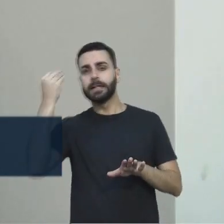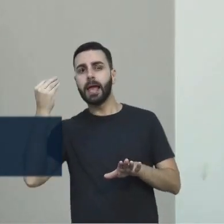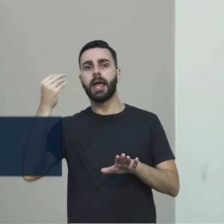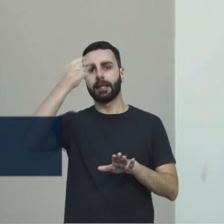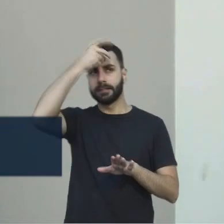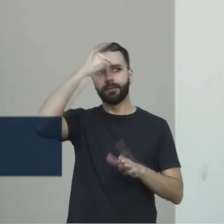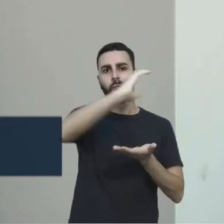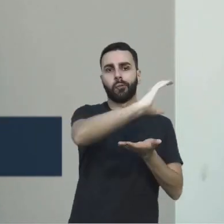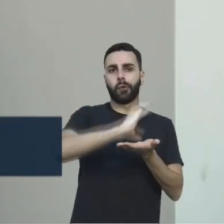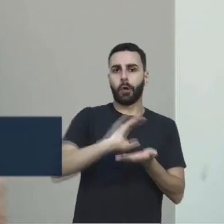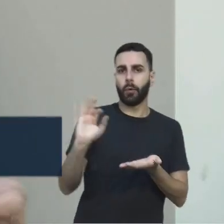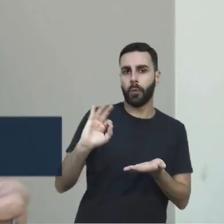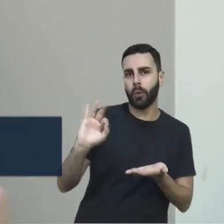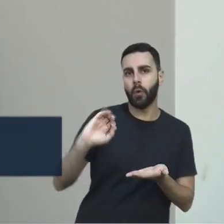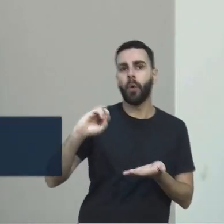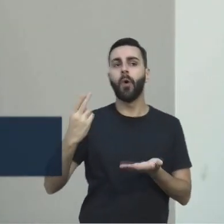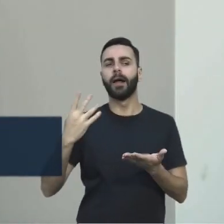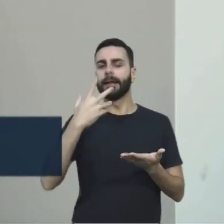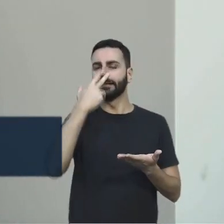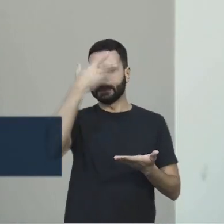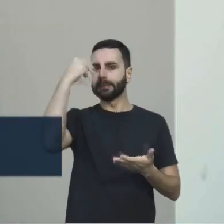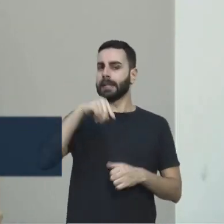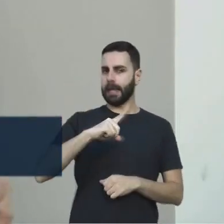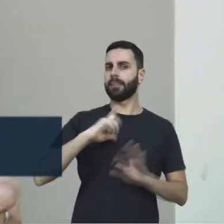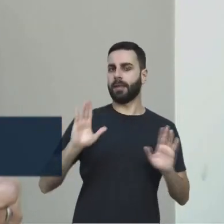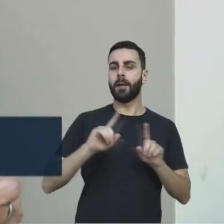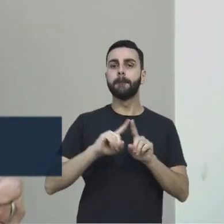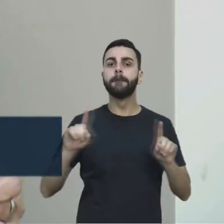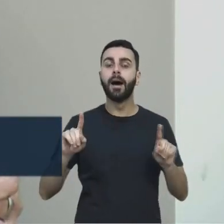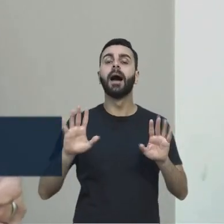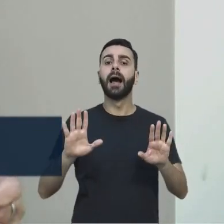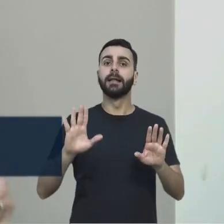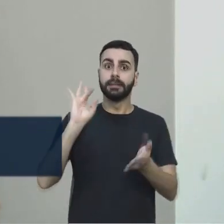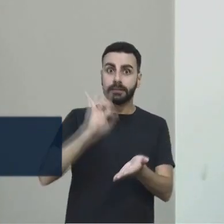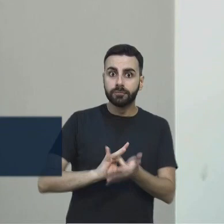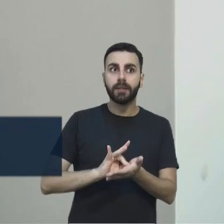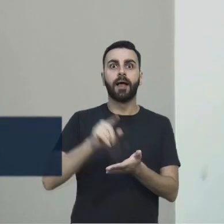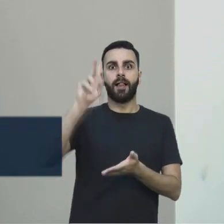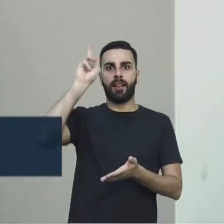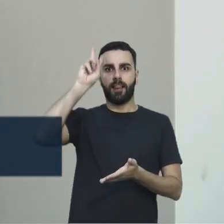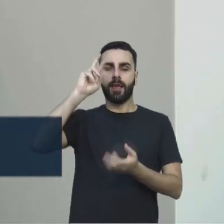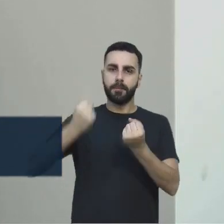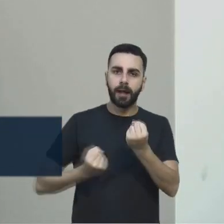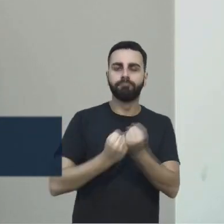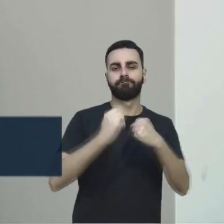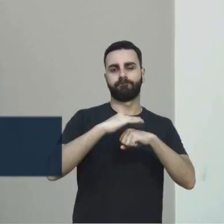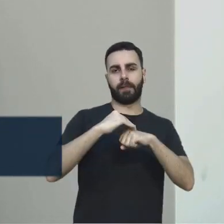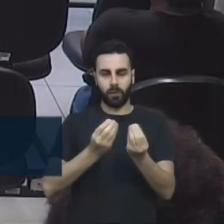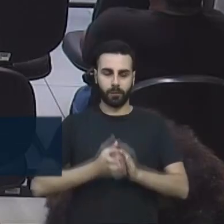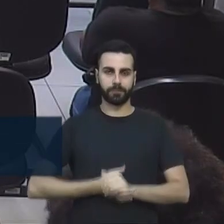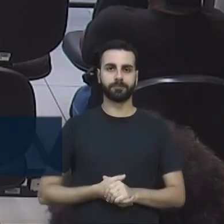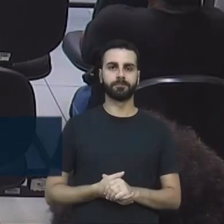poder público que que às vezes esquece um pouco da gente mas eu tenho certeza que aqueles que a lembram da gente é com muito carinho e muito